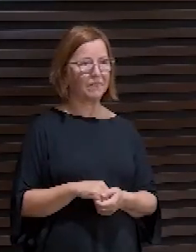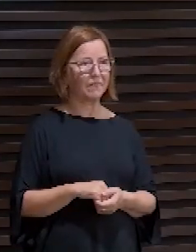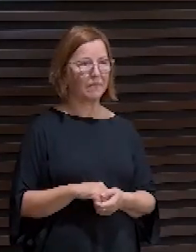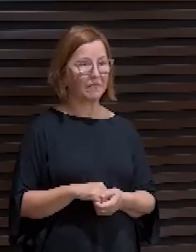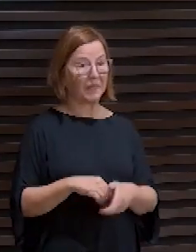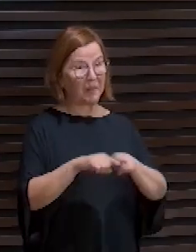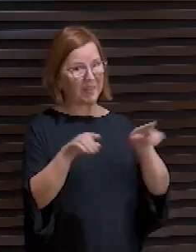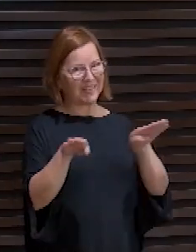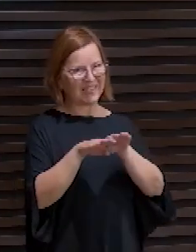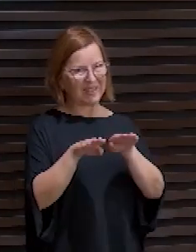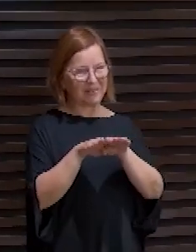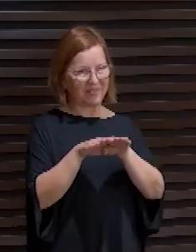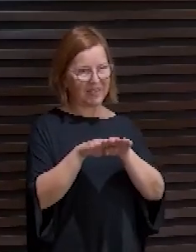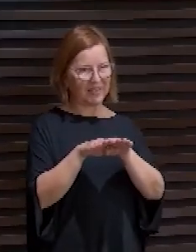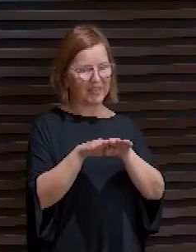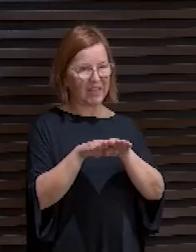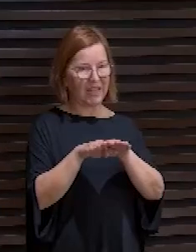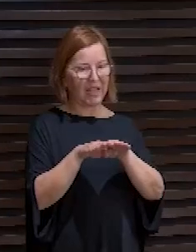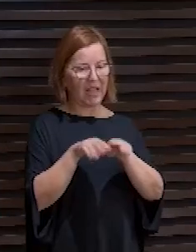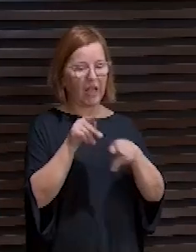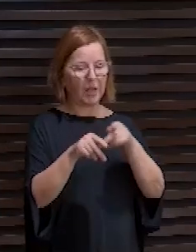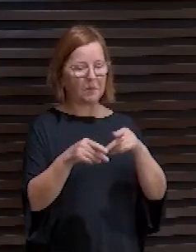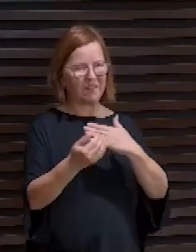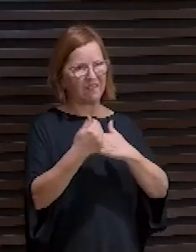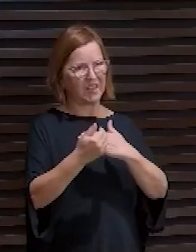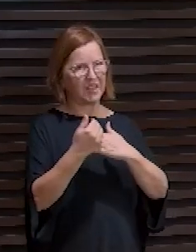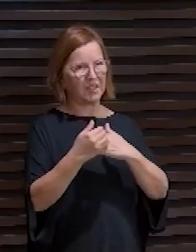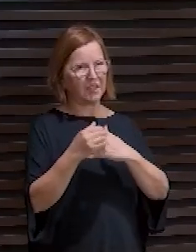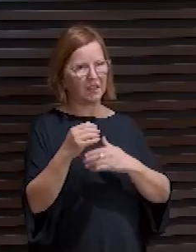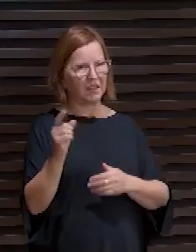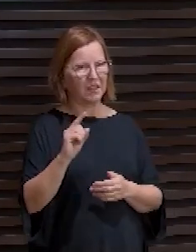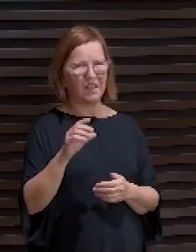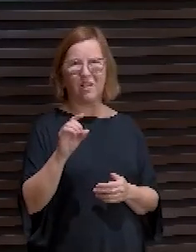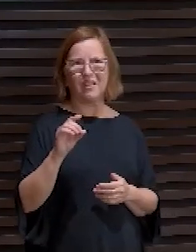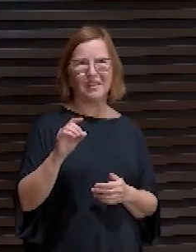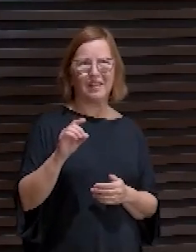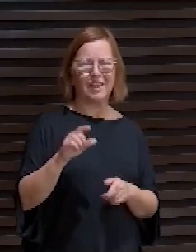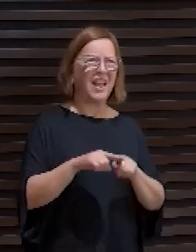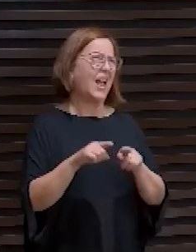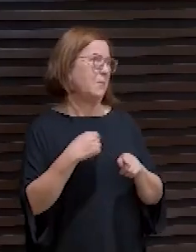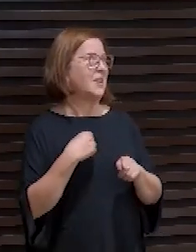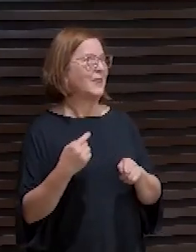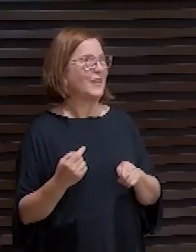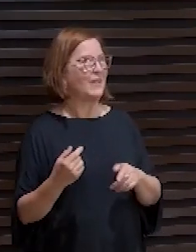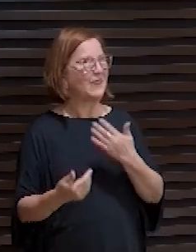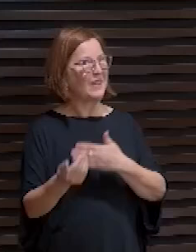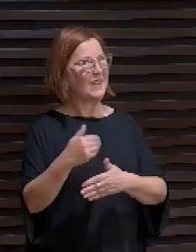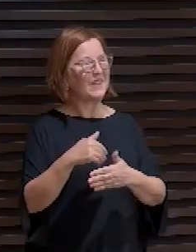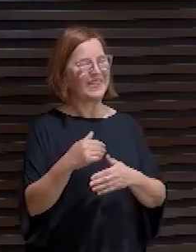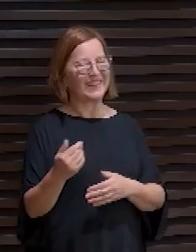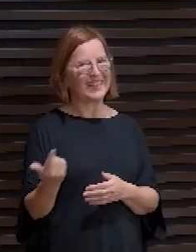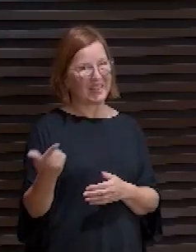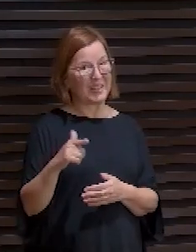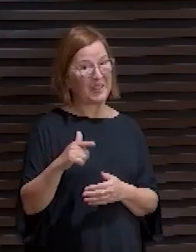Mas também aqueles que frequentam aqui. Não basta, você agora pode pensar assim, não, mas eu venho toda reunião. Ok, mas